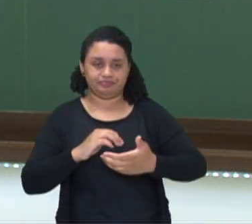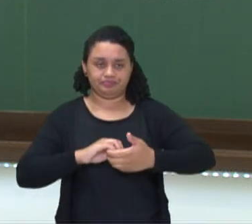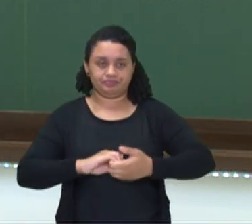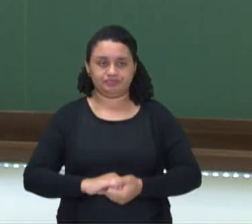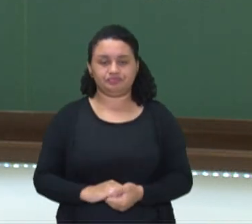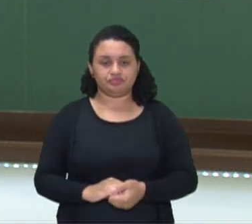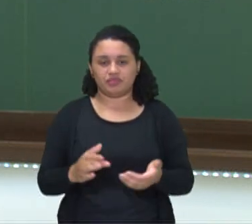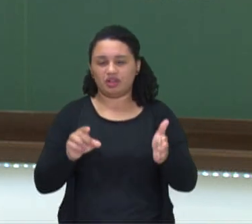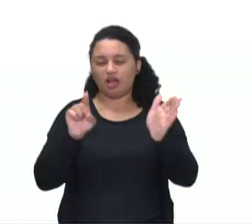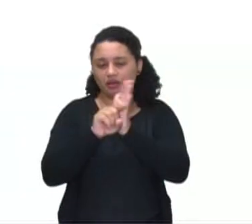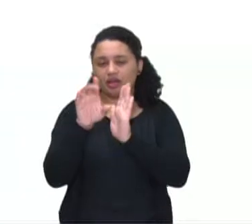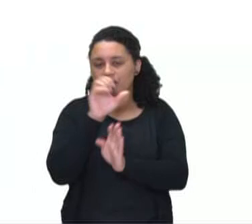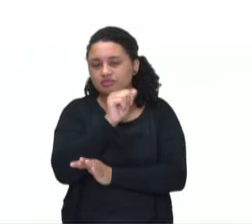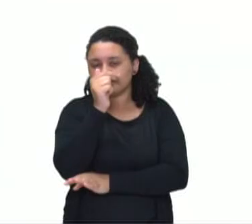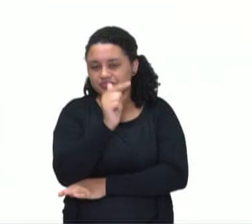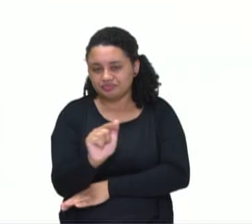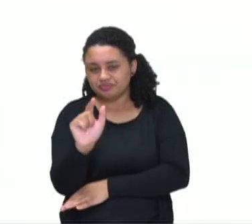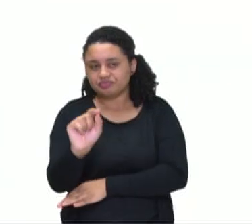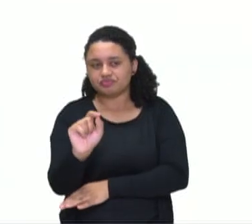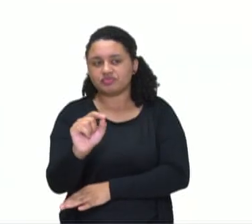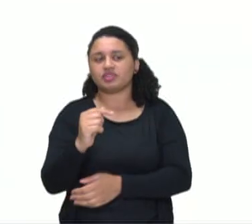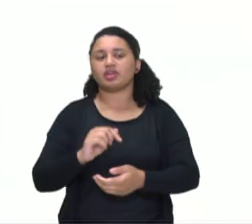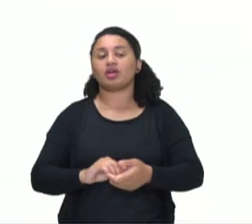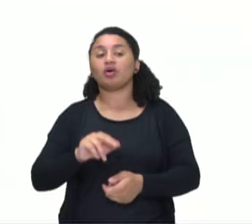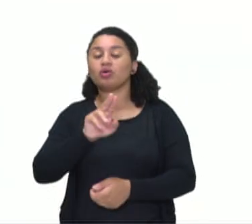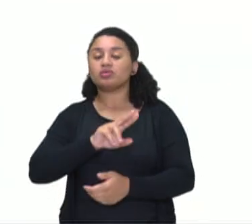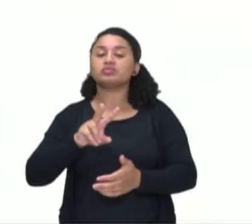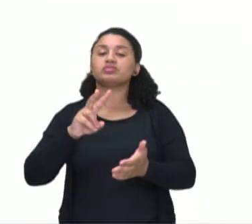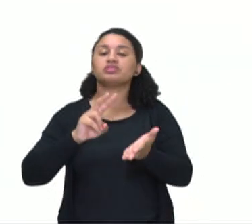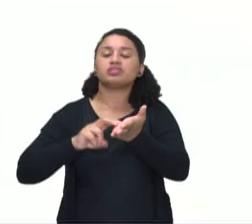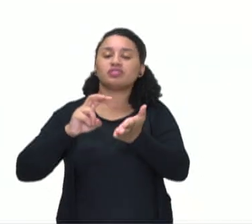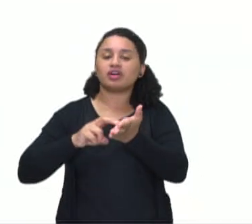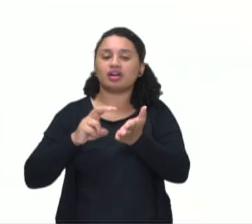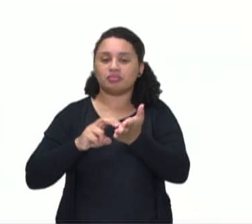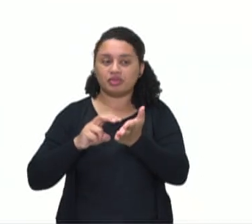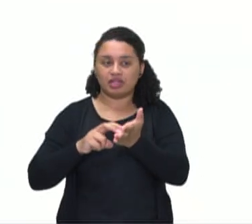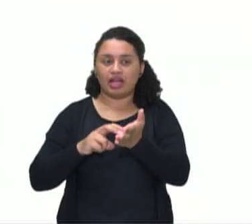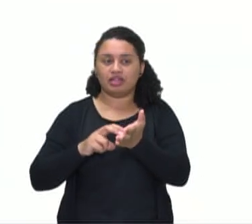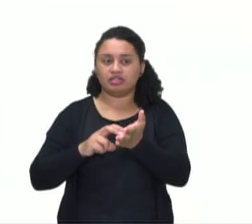Temos mais um quiz. O uso de vocabulário acessível na notícia.